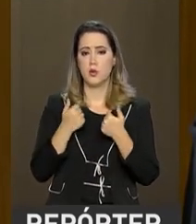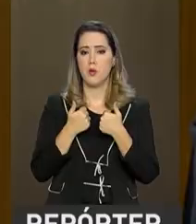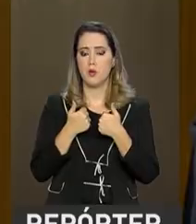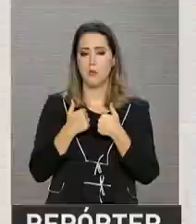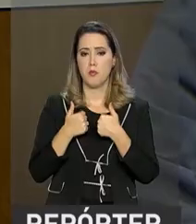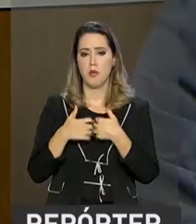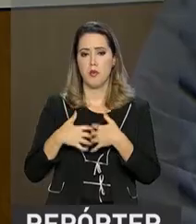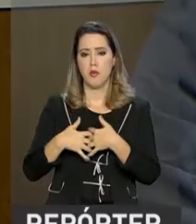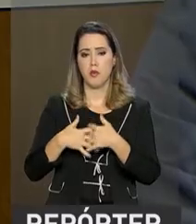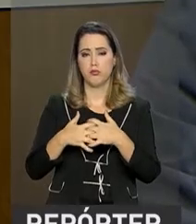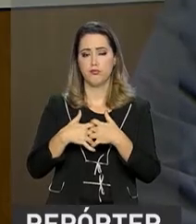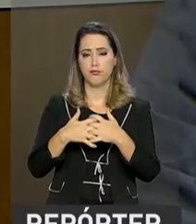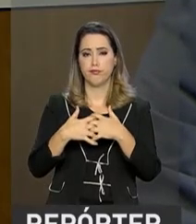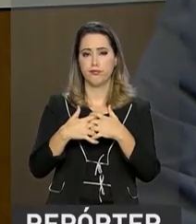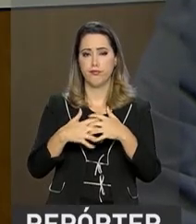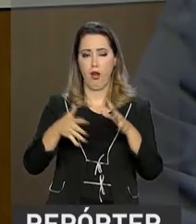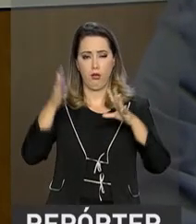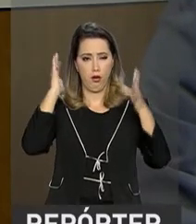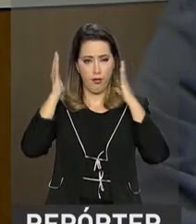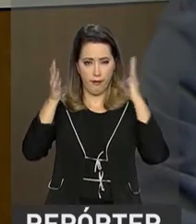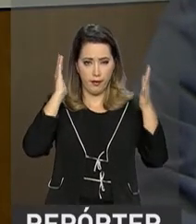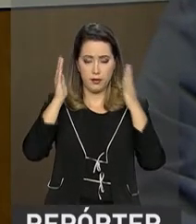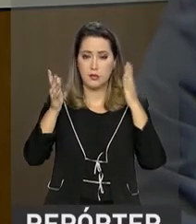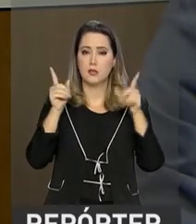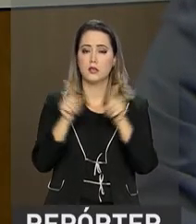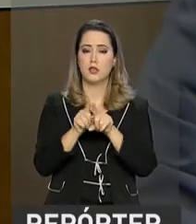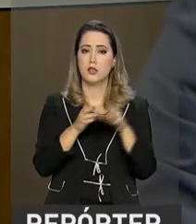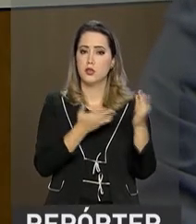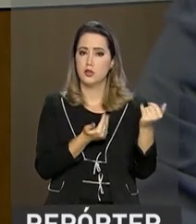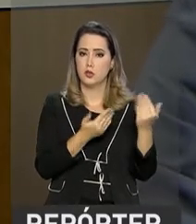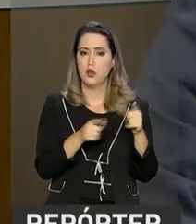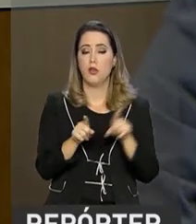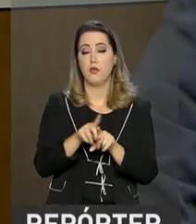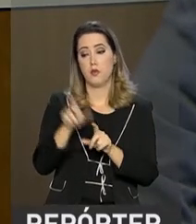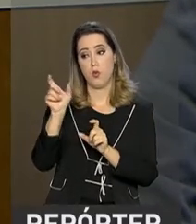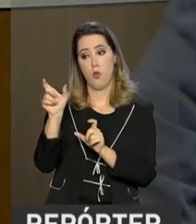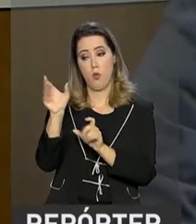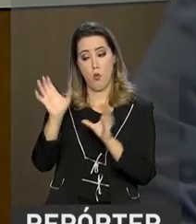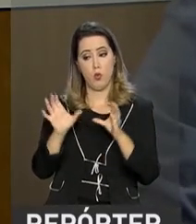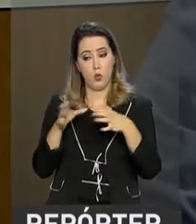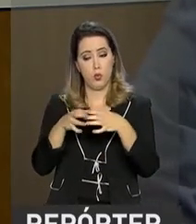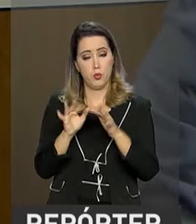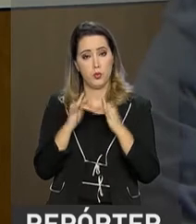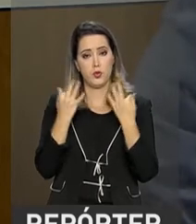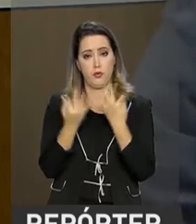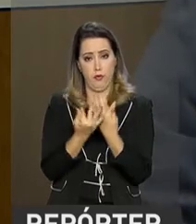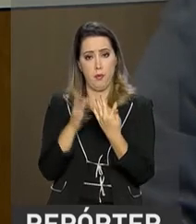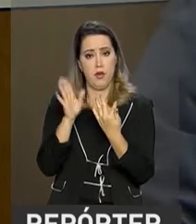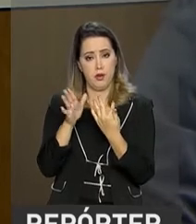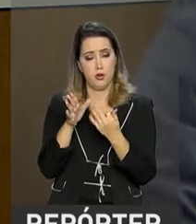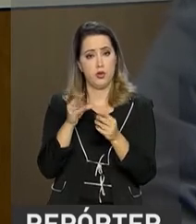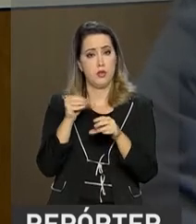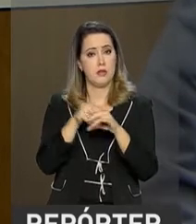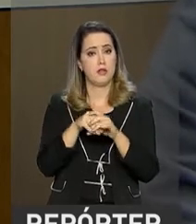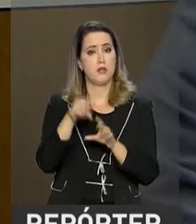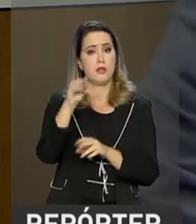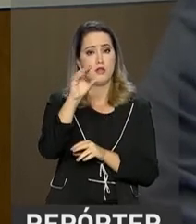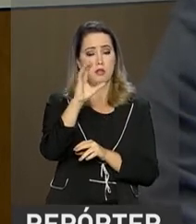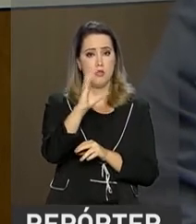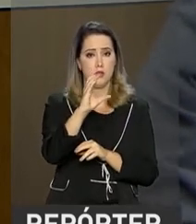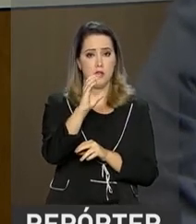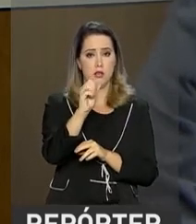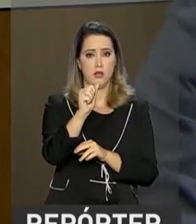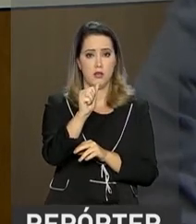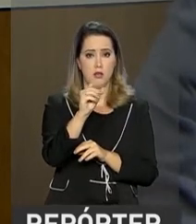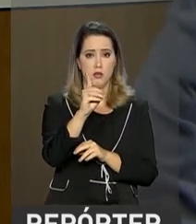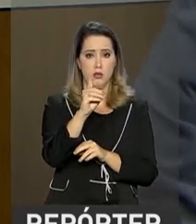jovem aquelas famílias que estão no cad único que já tem algum programa social se no seu conjunto familiar tiver algum jovem